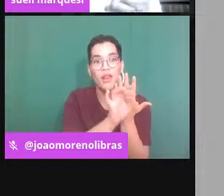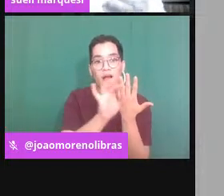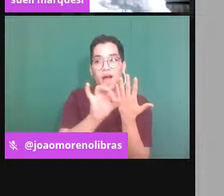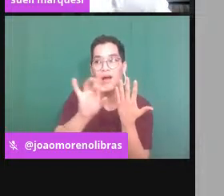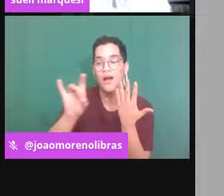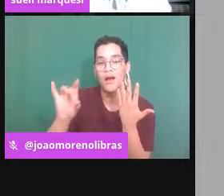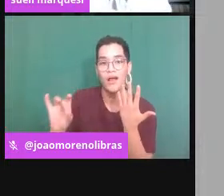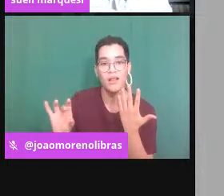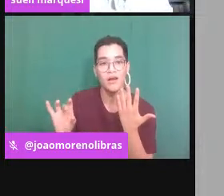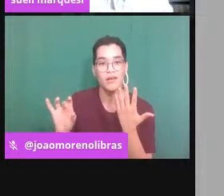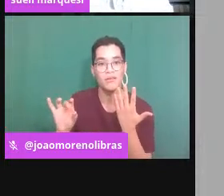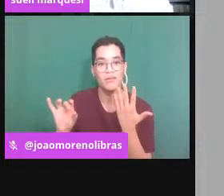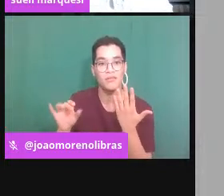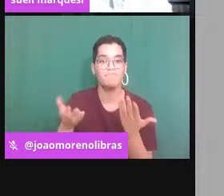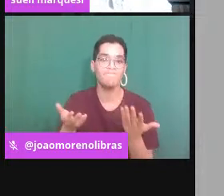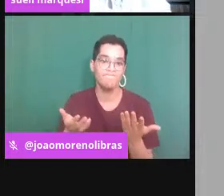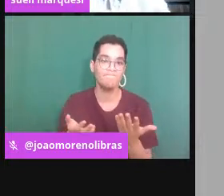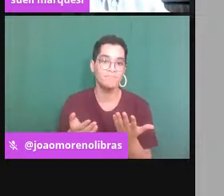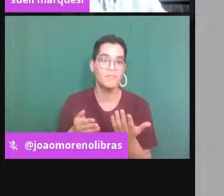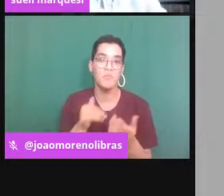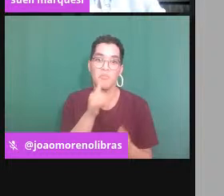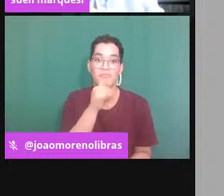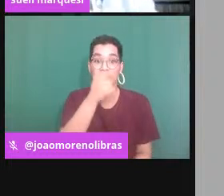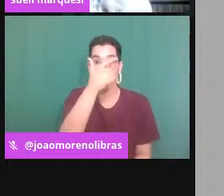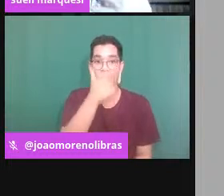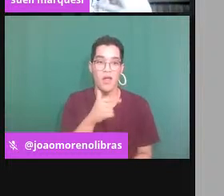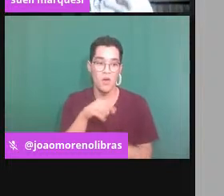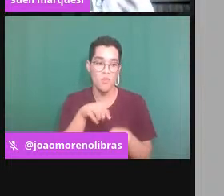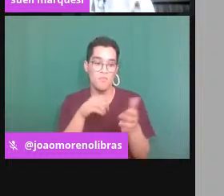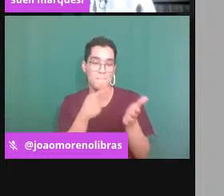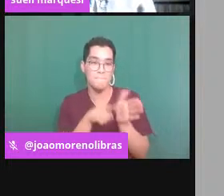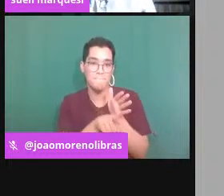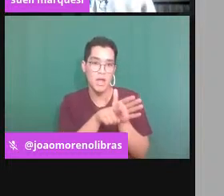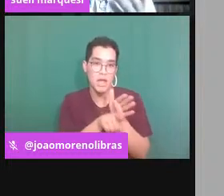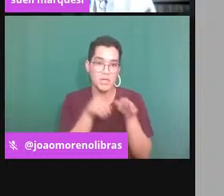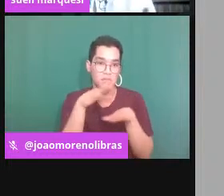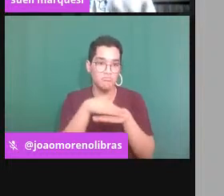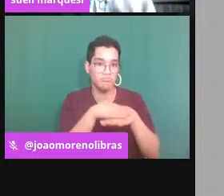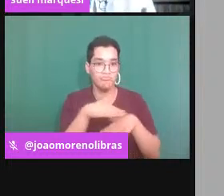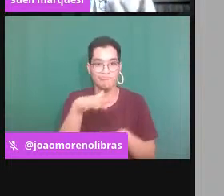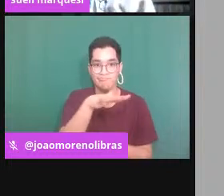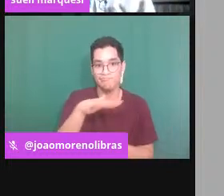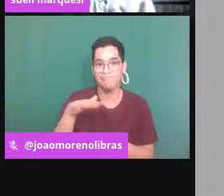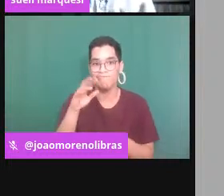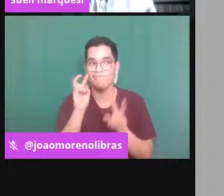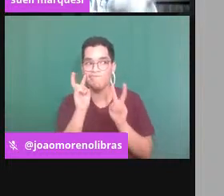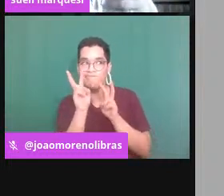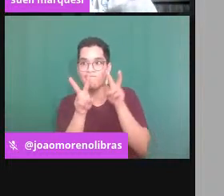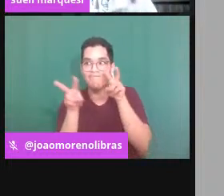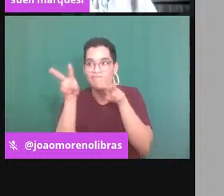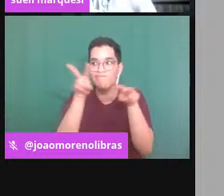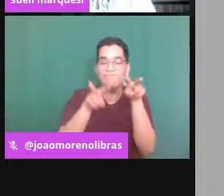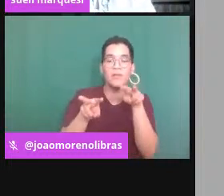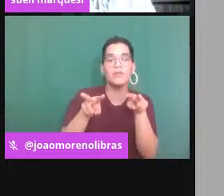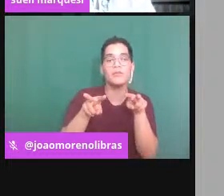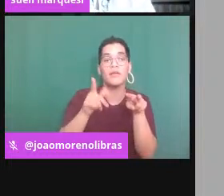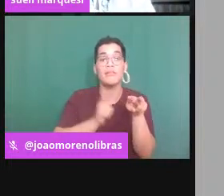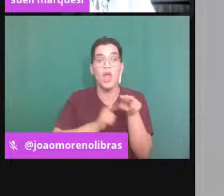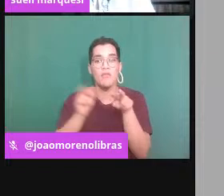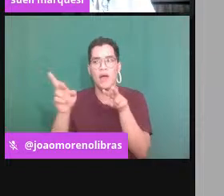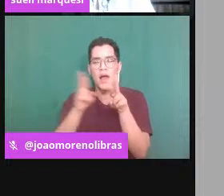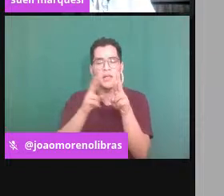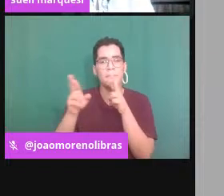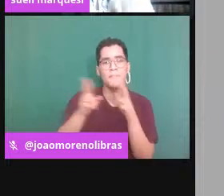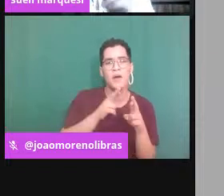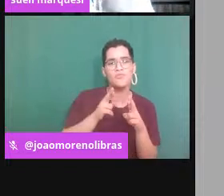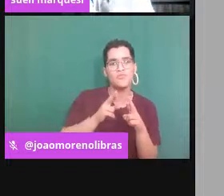aqui, que serviram de exemplificação, né? A relação entre sequências descritivas e progressão temática